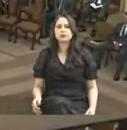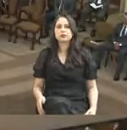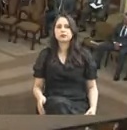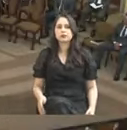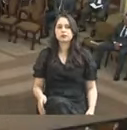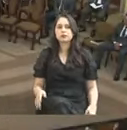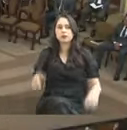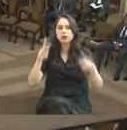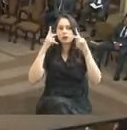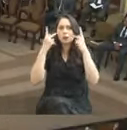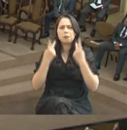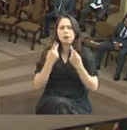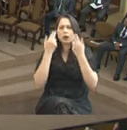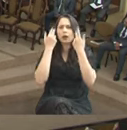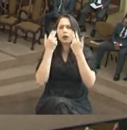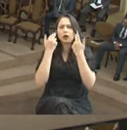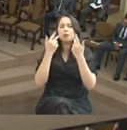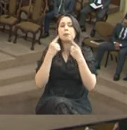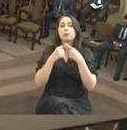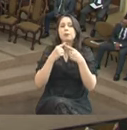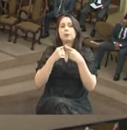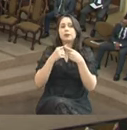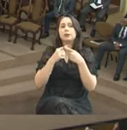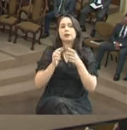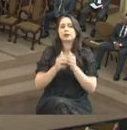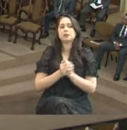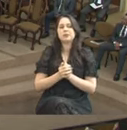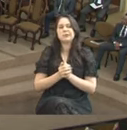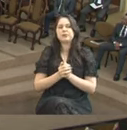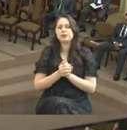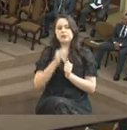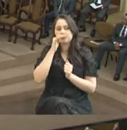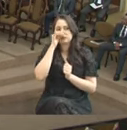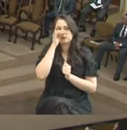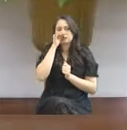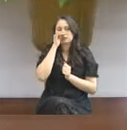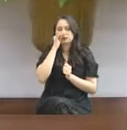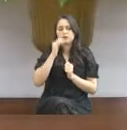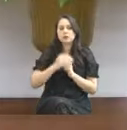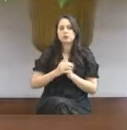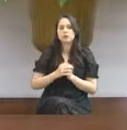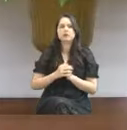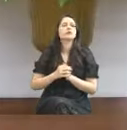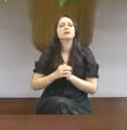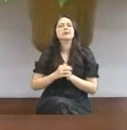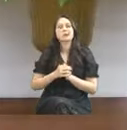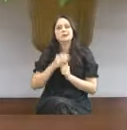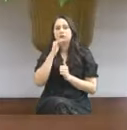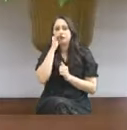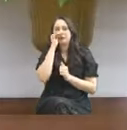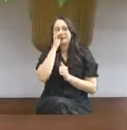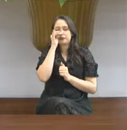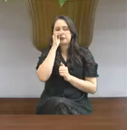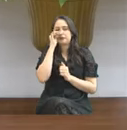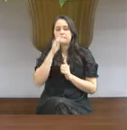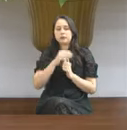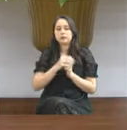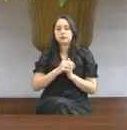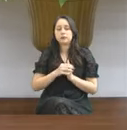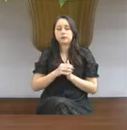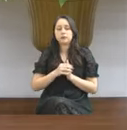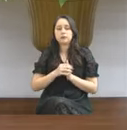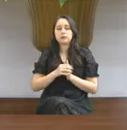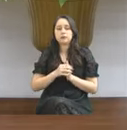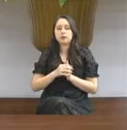Porque essas mensagens bem estranhas que perpassam as